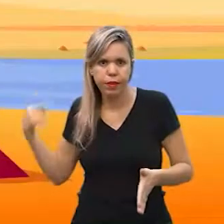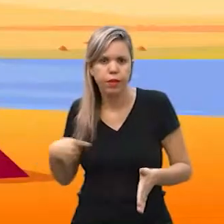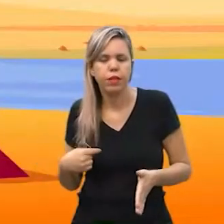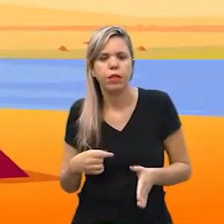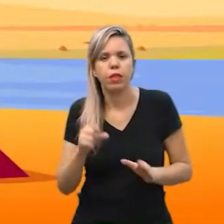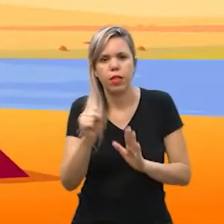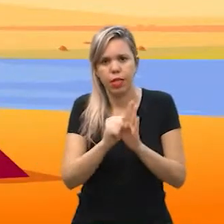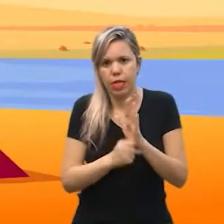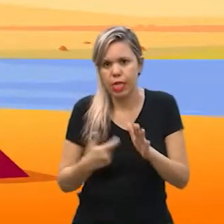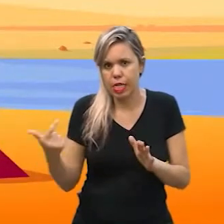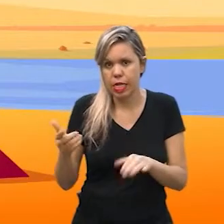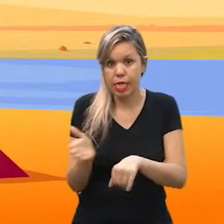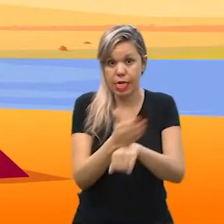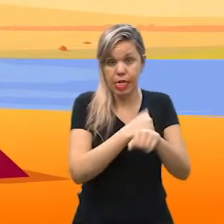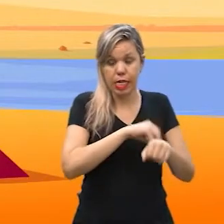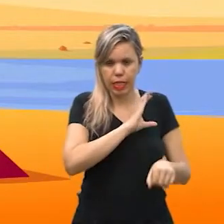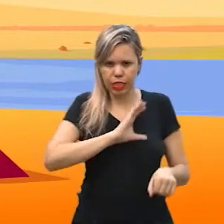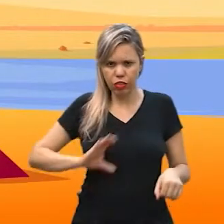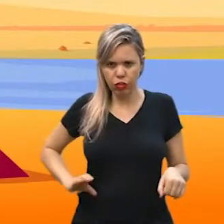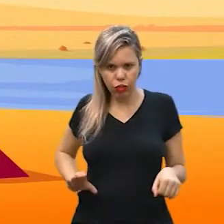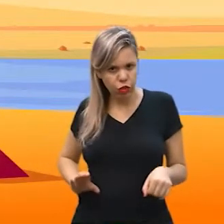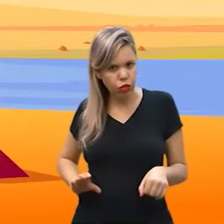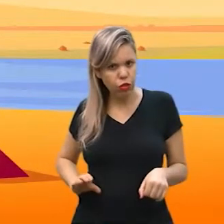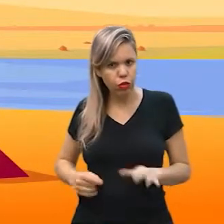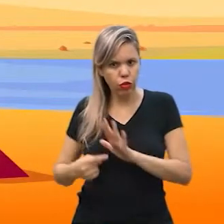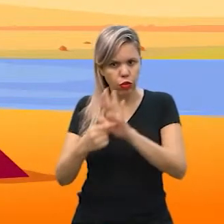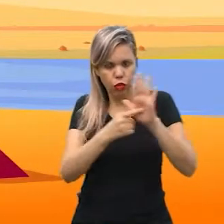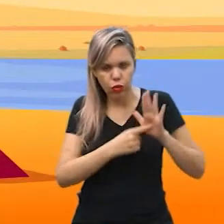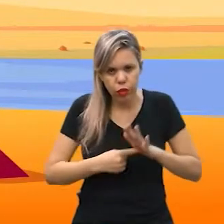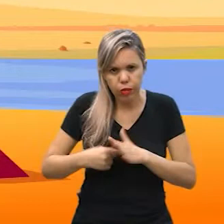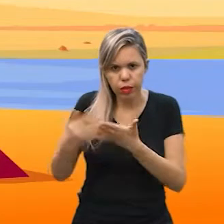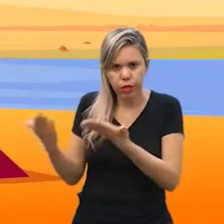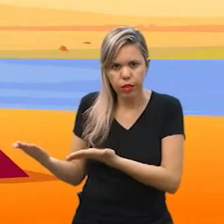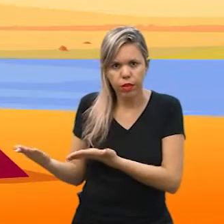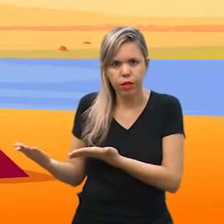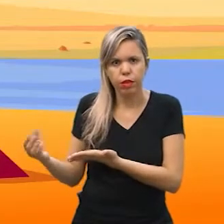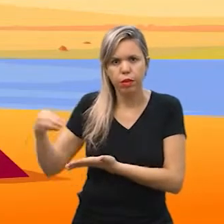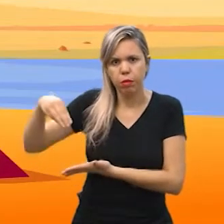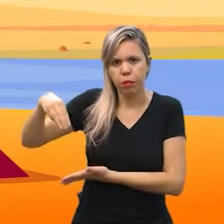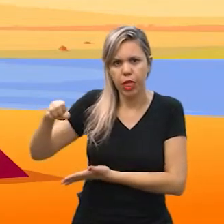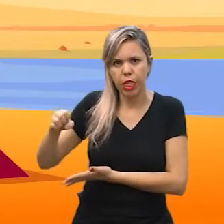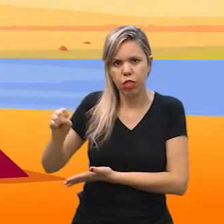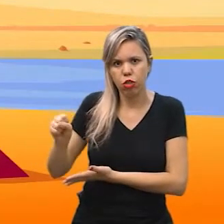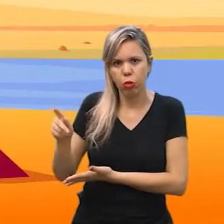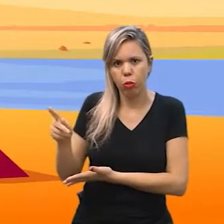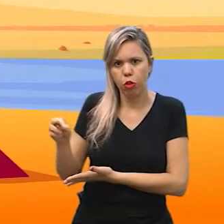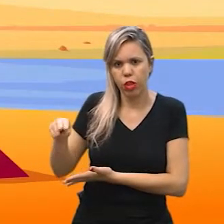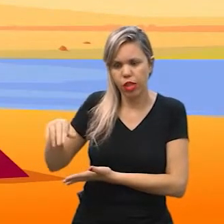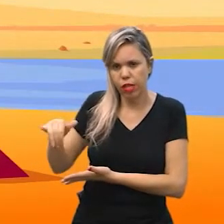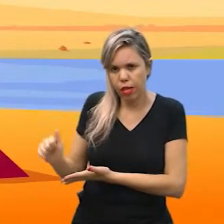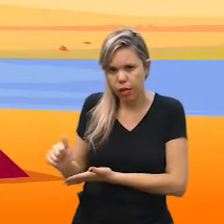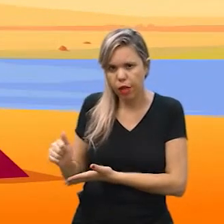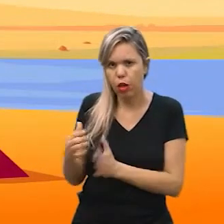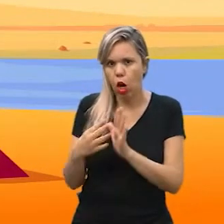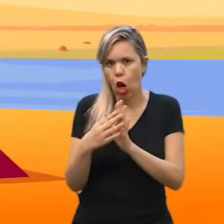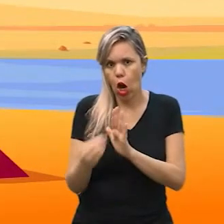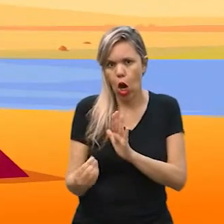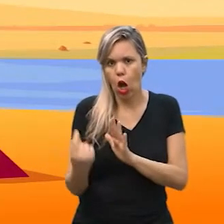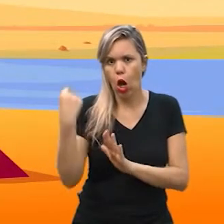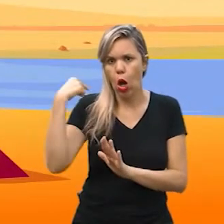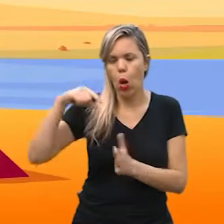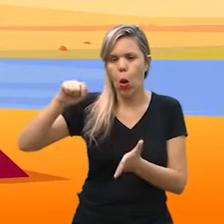no século II a.C., há sinais na Mesopotâmia do surgimento de locais que abrigavam cópias de